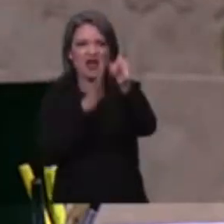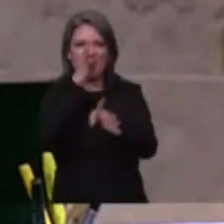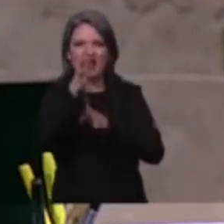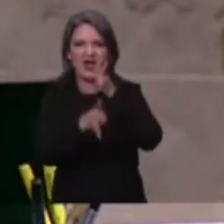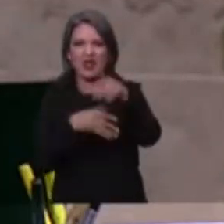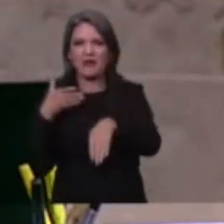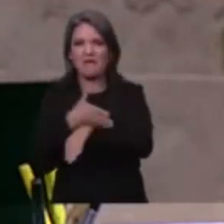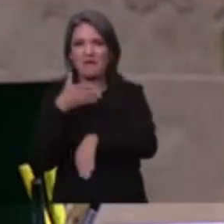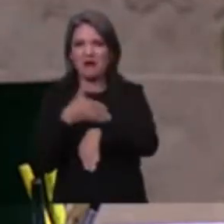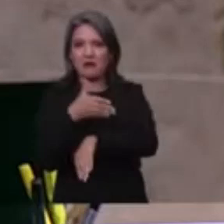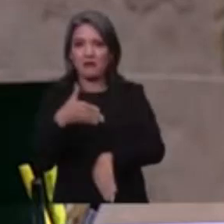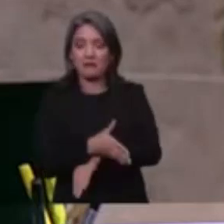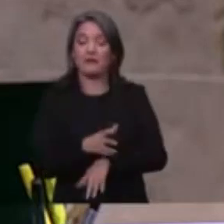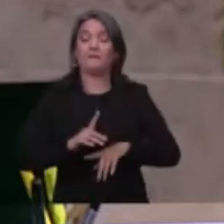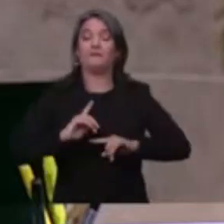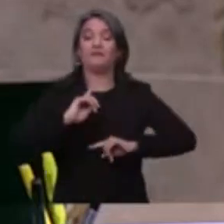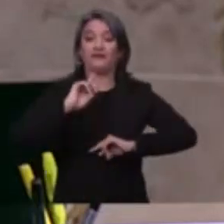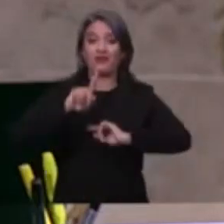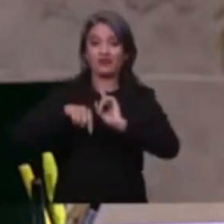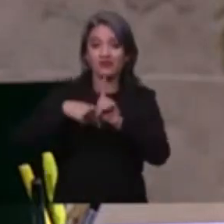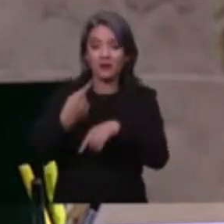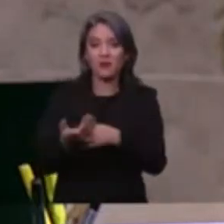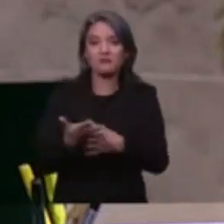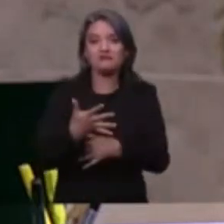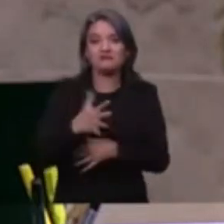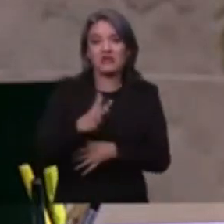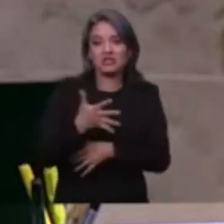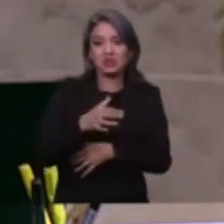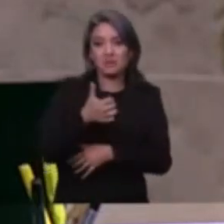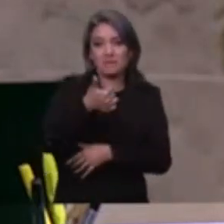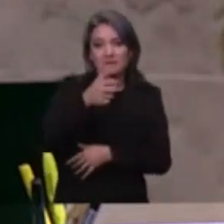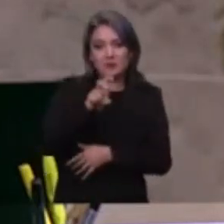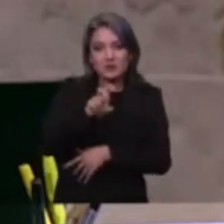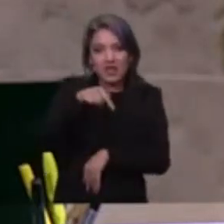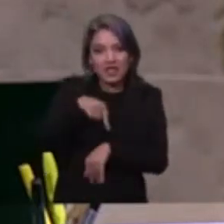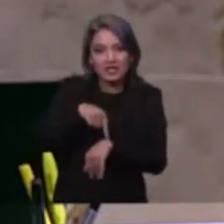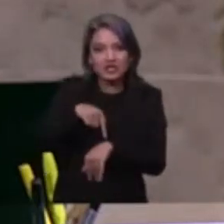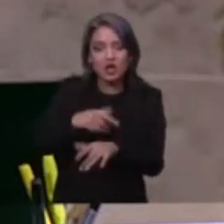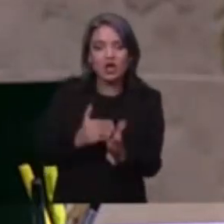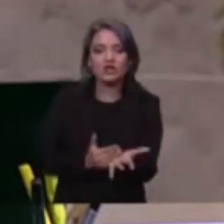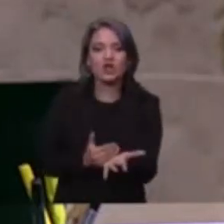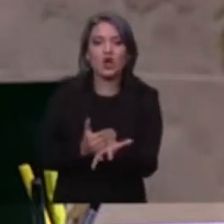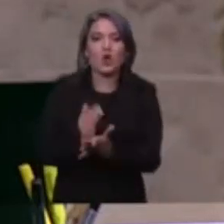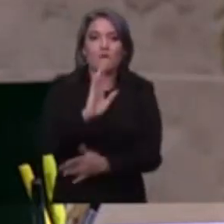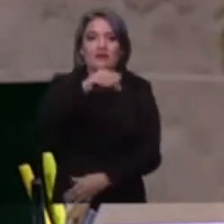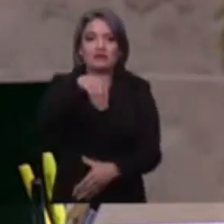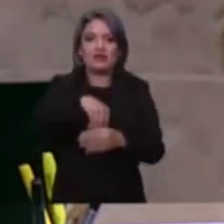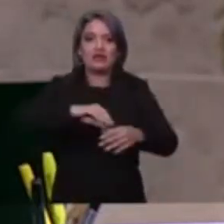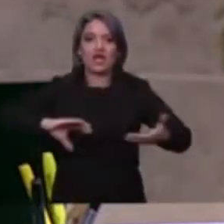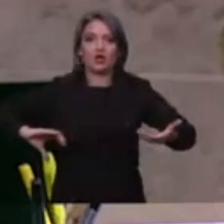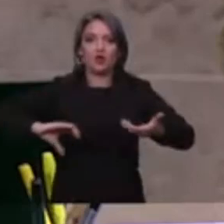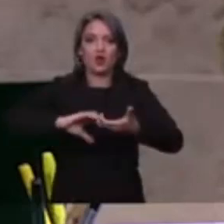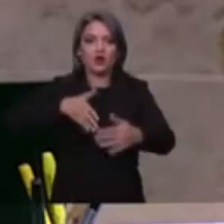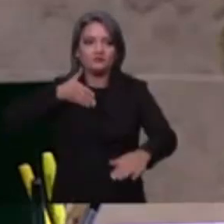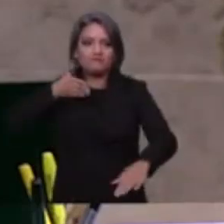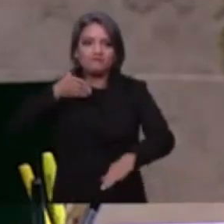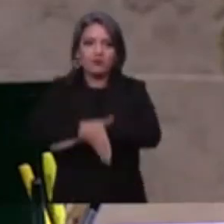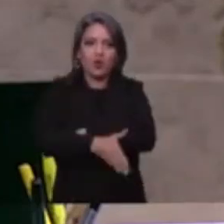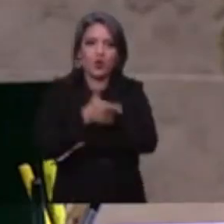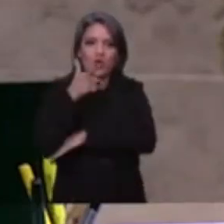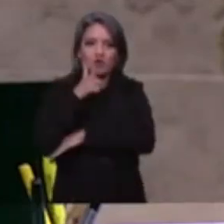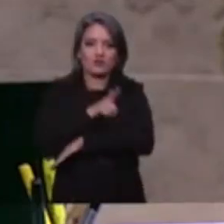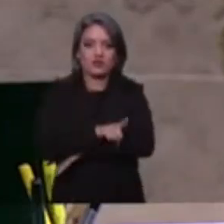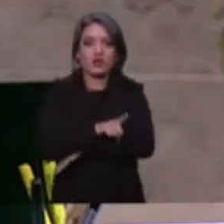públicos. Na sequência, por volta das 15 horas, ocorre a invasão da parte interna do Congresso Nacional,